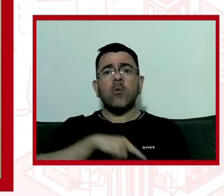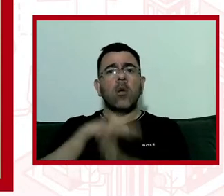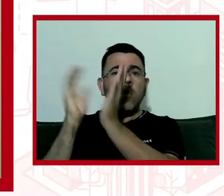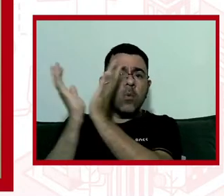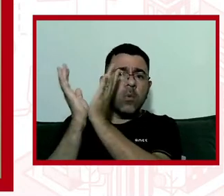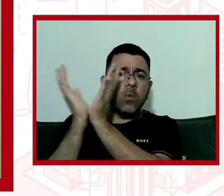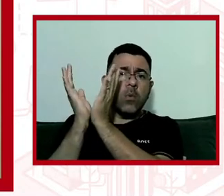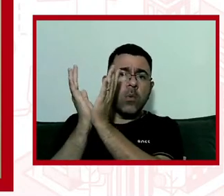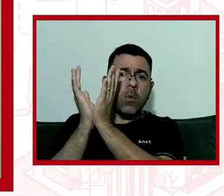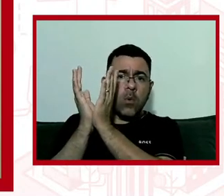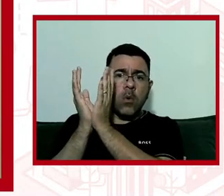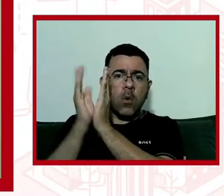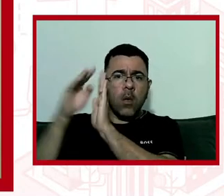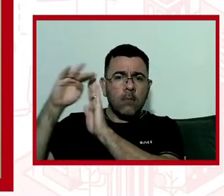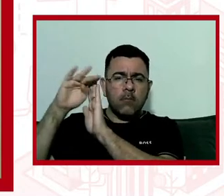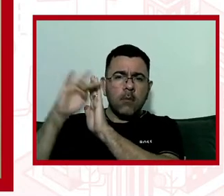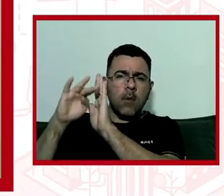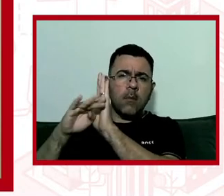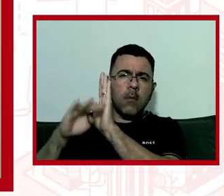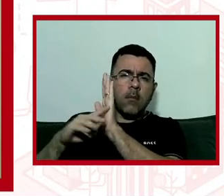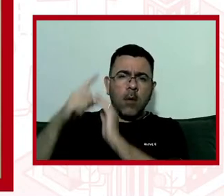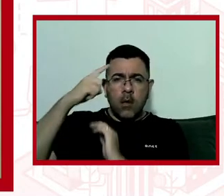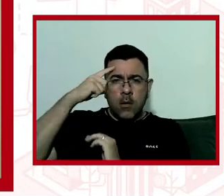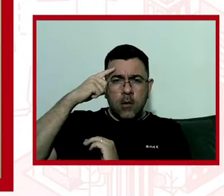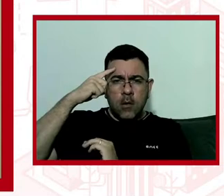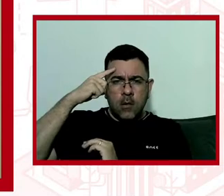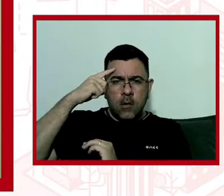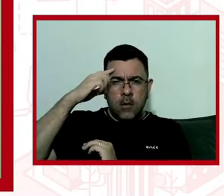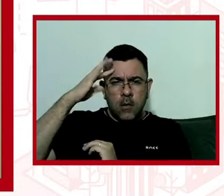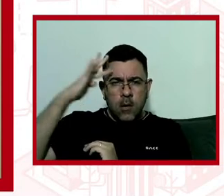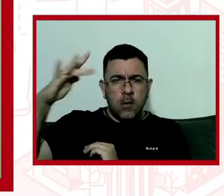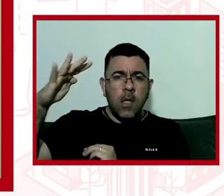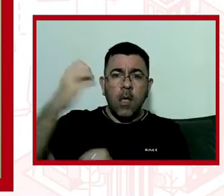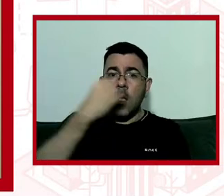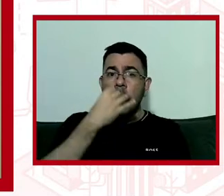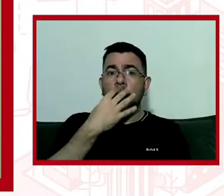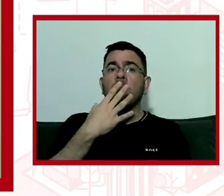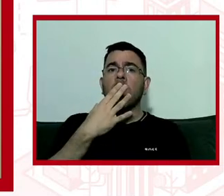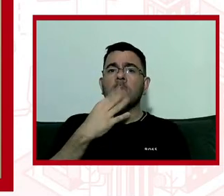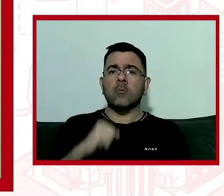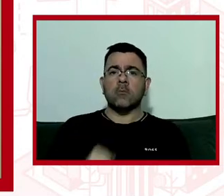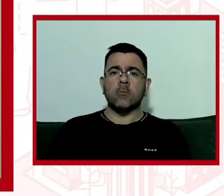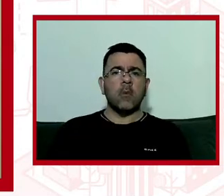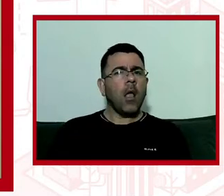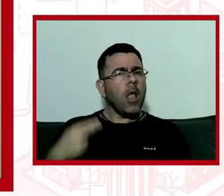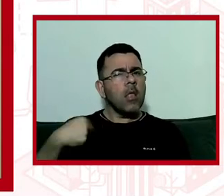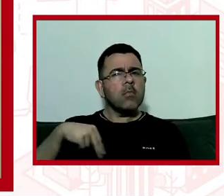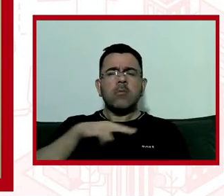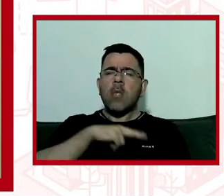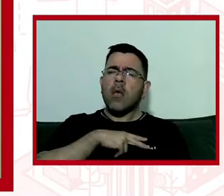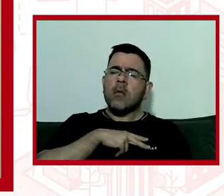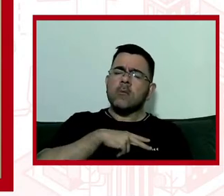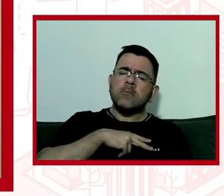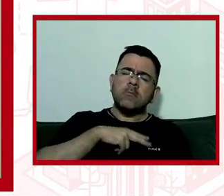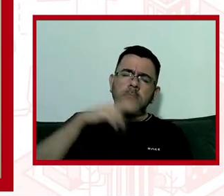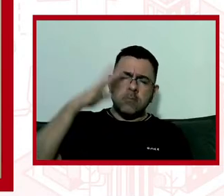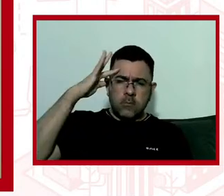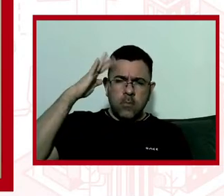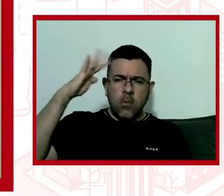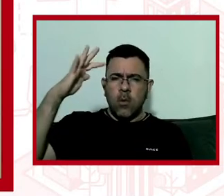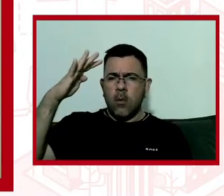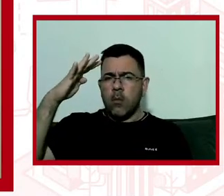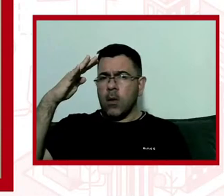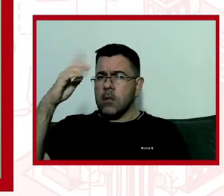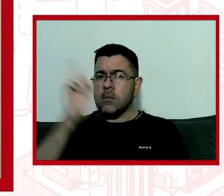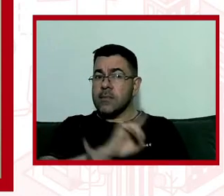tem que tem boas ideias que tem coisas que já foram testadas então você não precisa estar inventando a roda sempre eh muito do que a gente